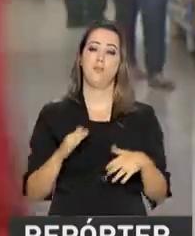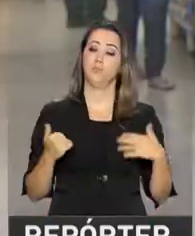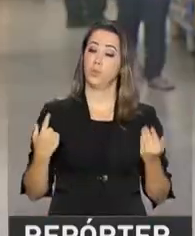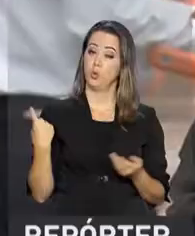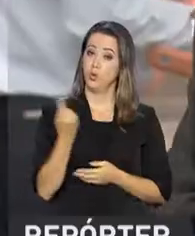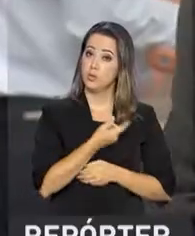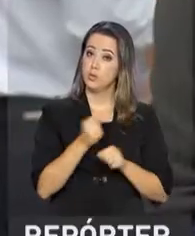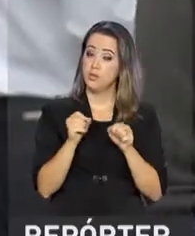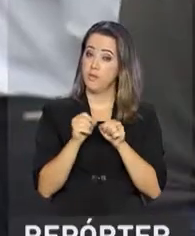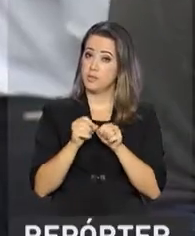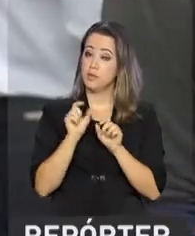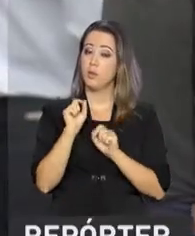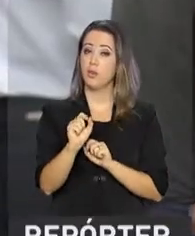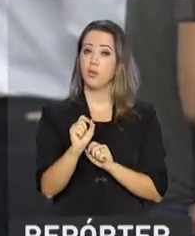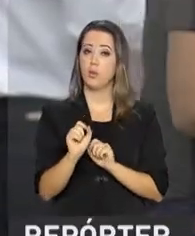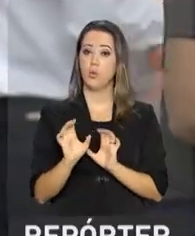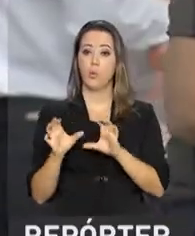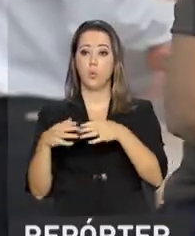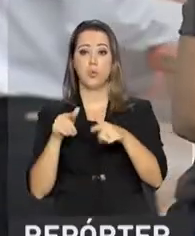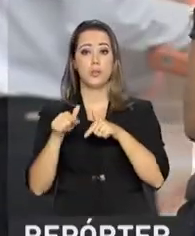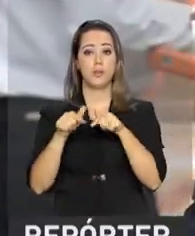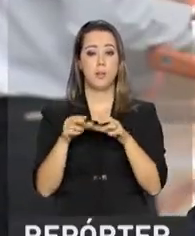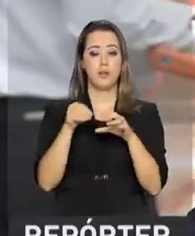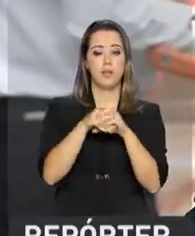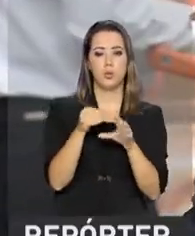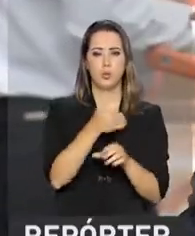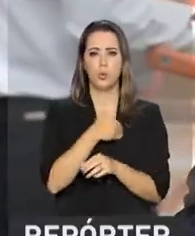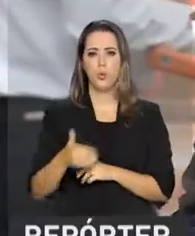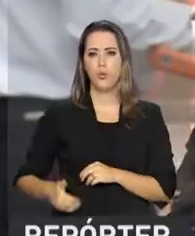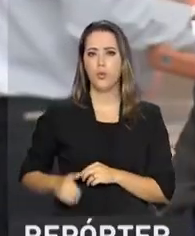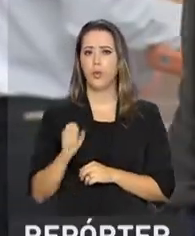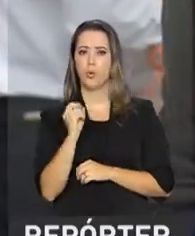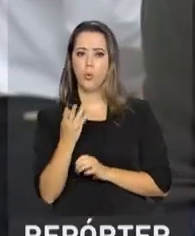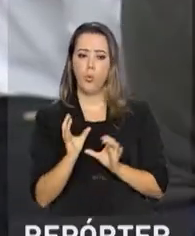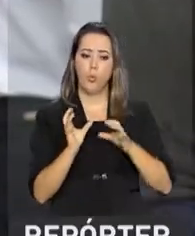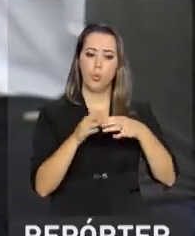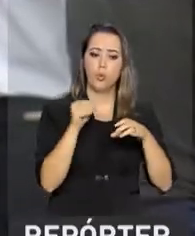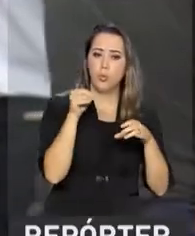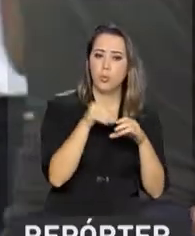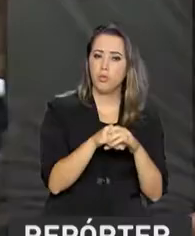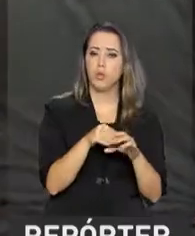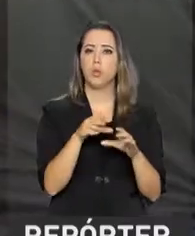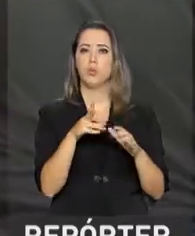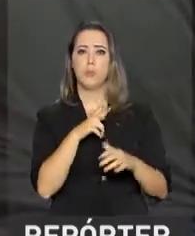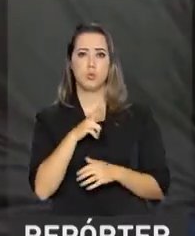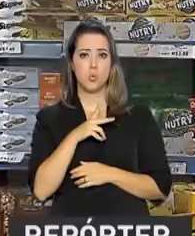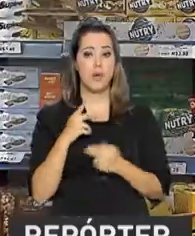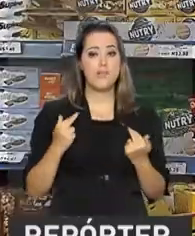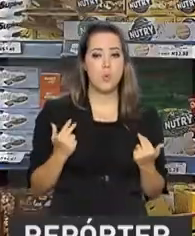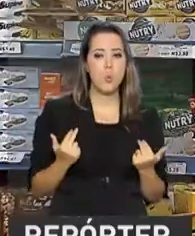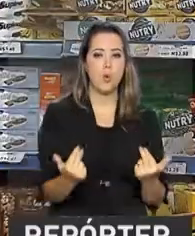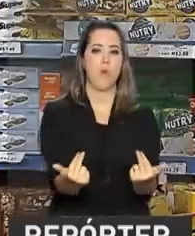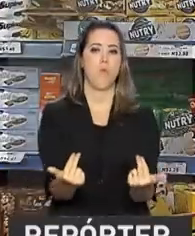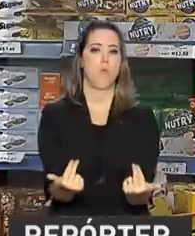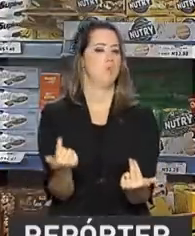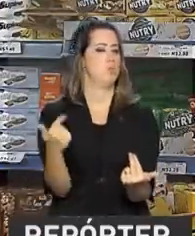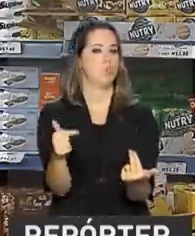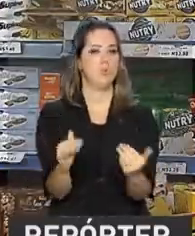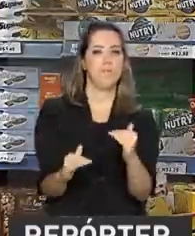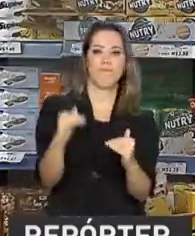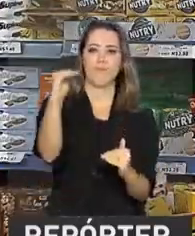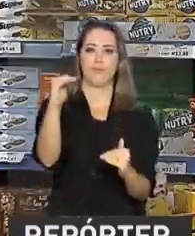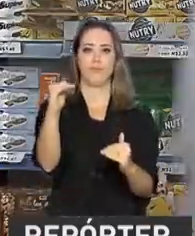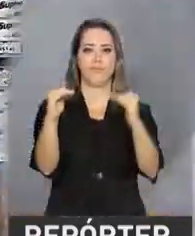fazendo servidores públicos e trabalhadores da iniciativa privada vão se aposentar com os mesmos direitos nova era privilégio